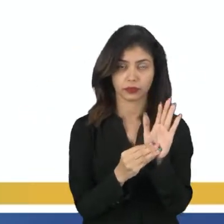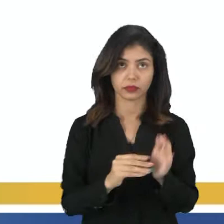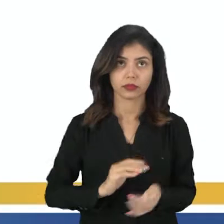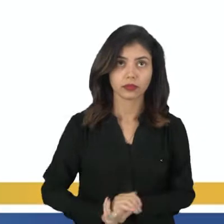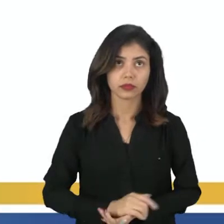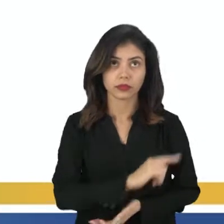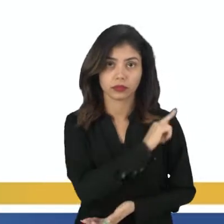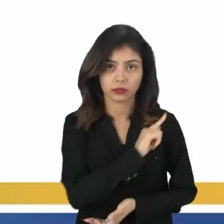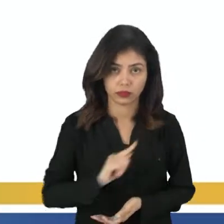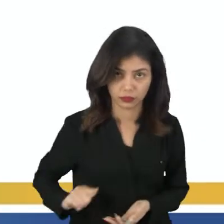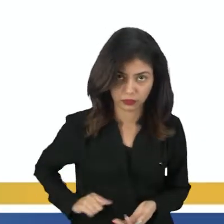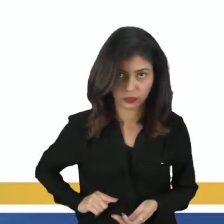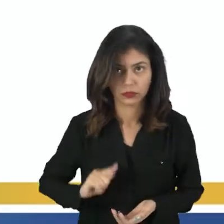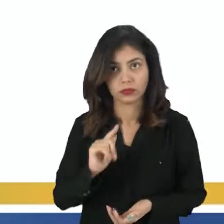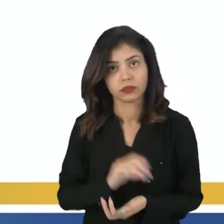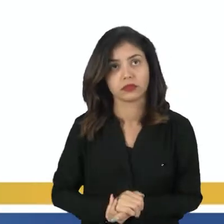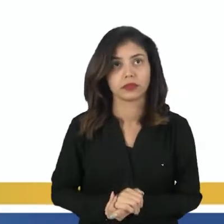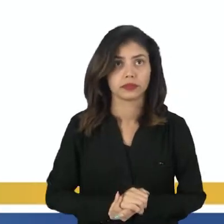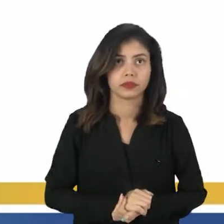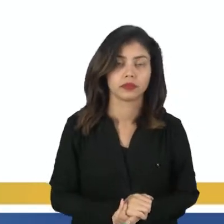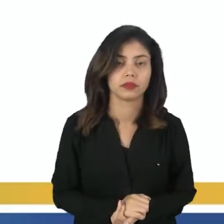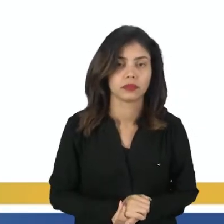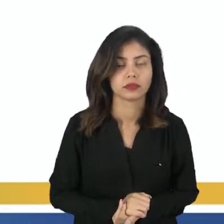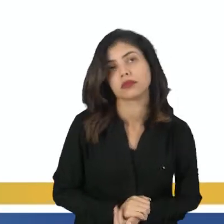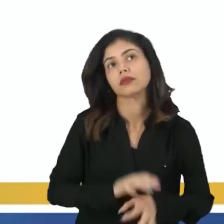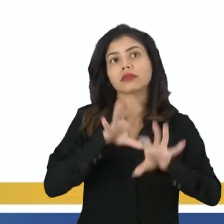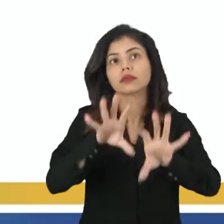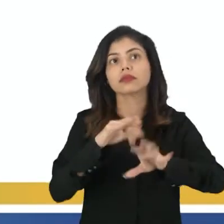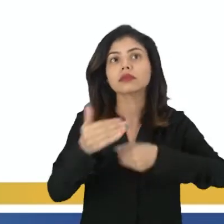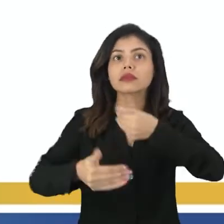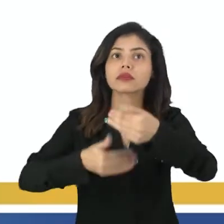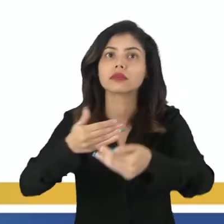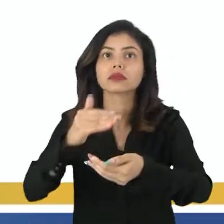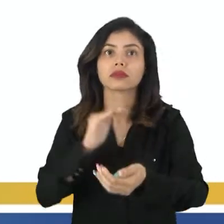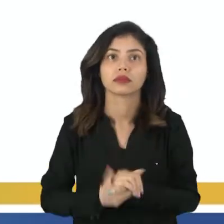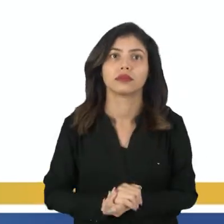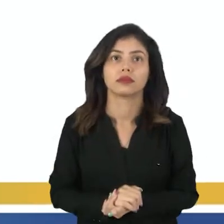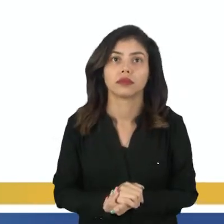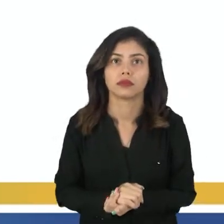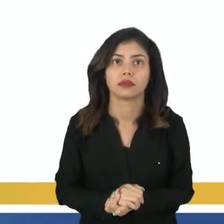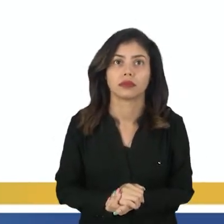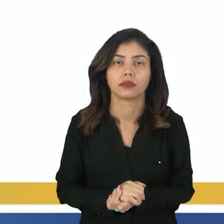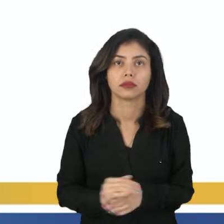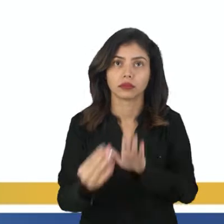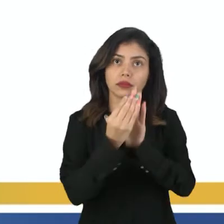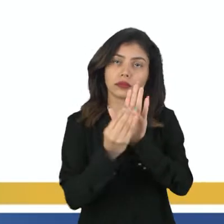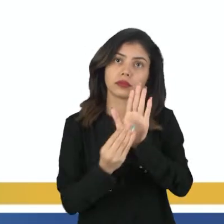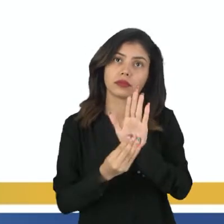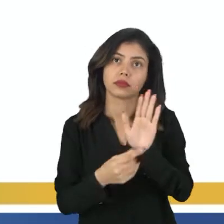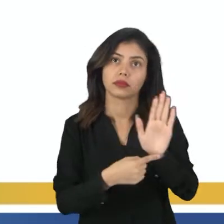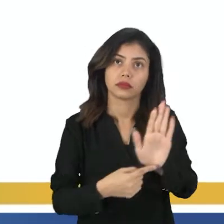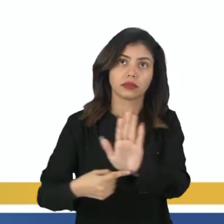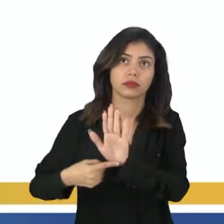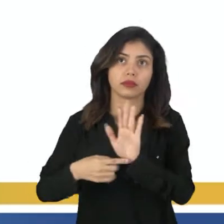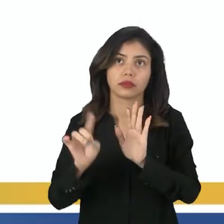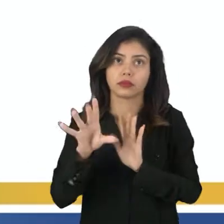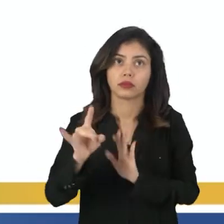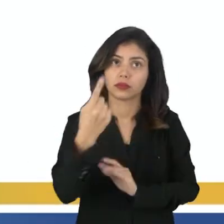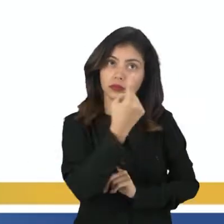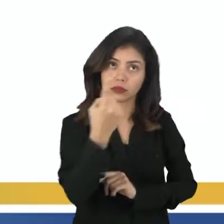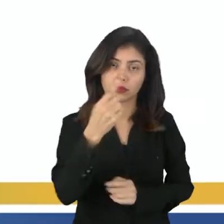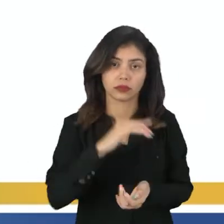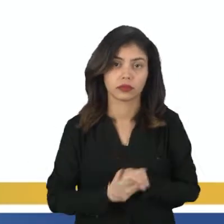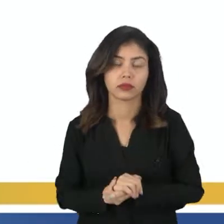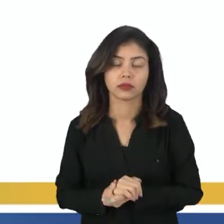de dados para os governos. Então, a situação evoluiu e esta coleta de dados representa somente um